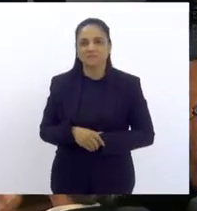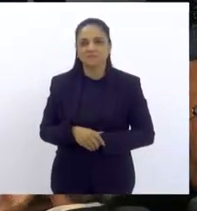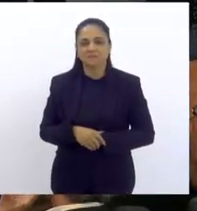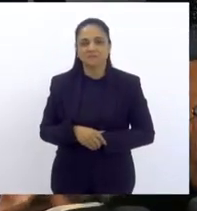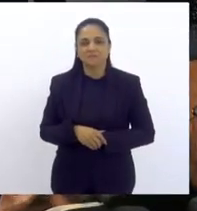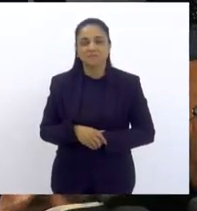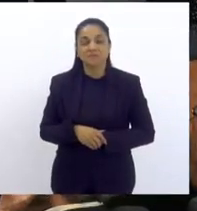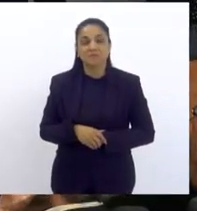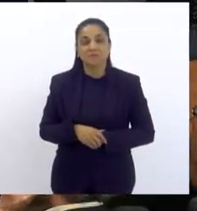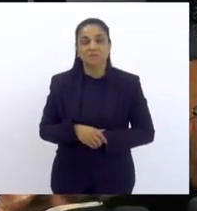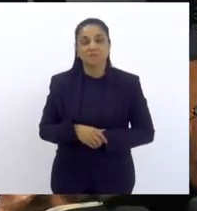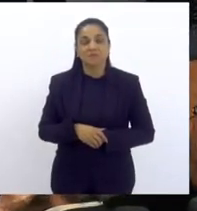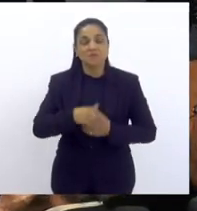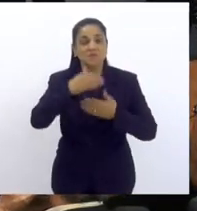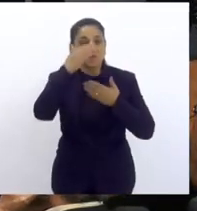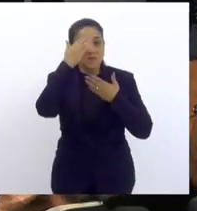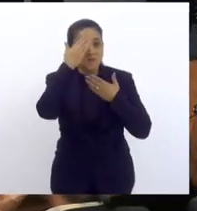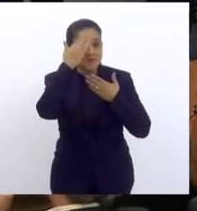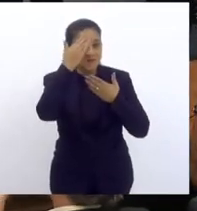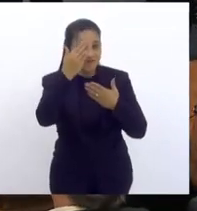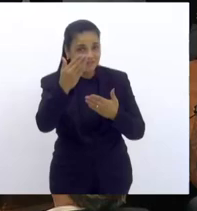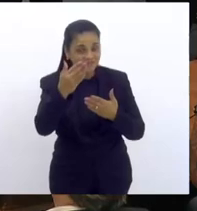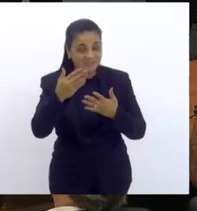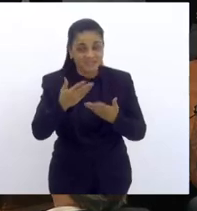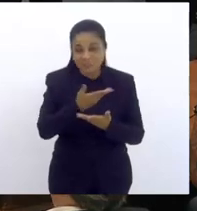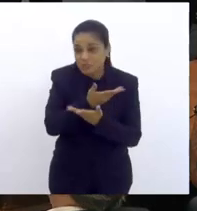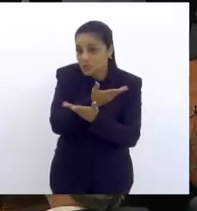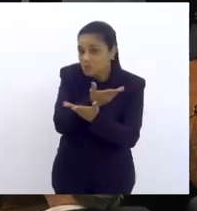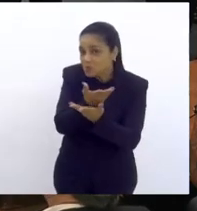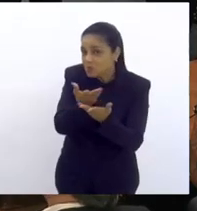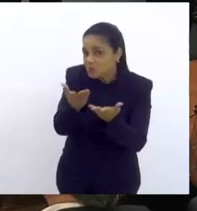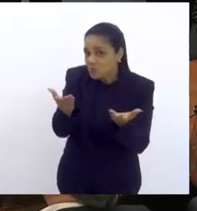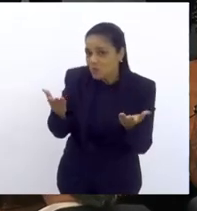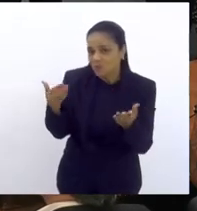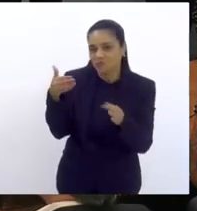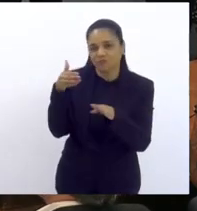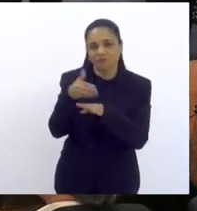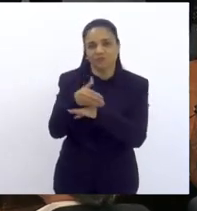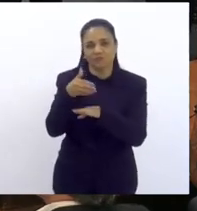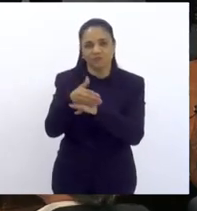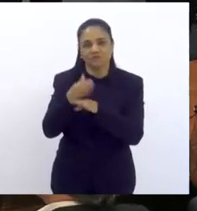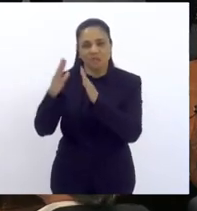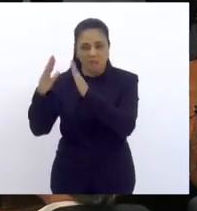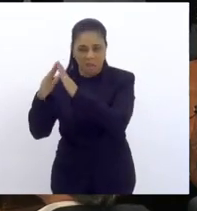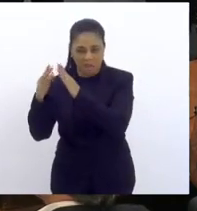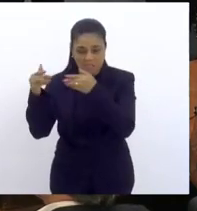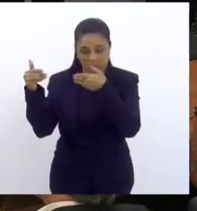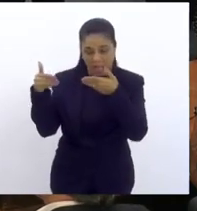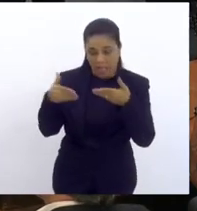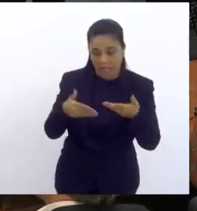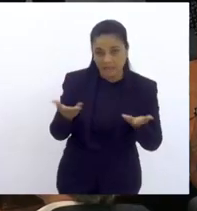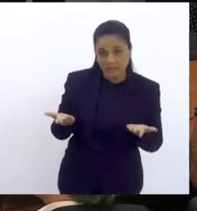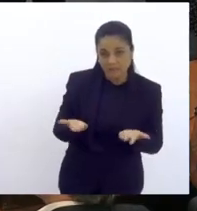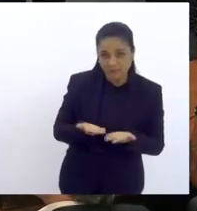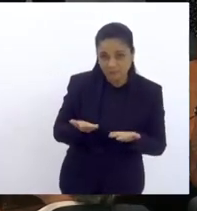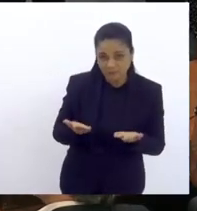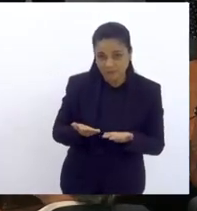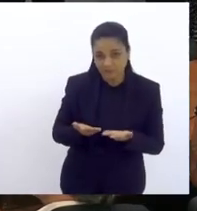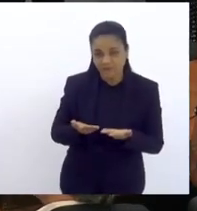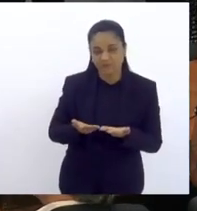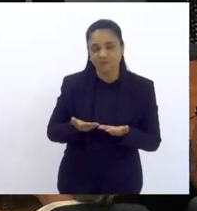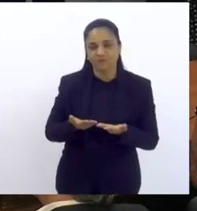pois gente Primeiro vou agradecer a presença de todos vocês que saíram de casa vieram até aqui né